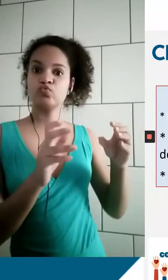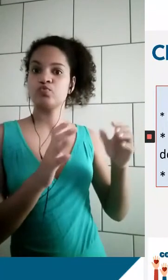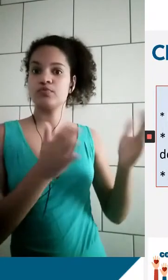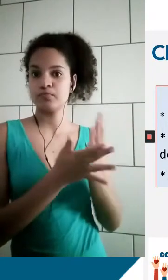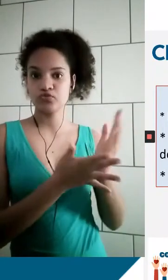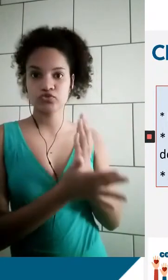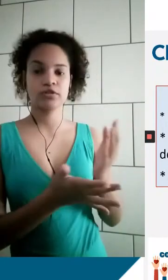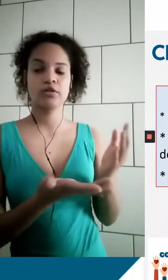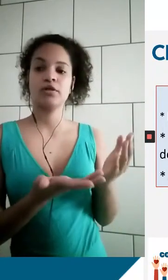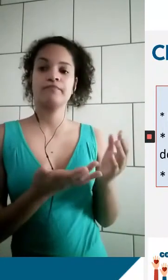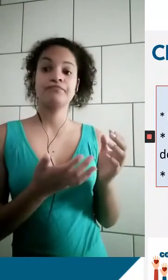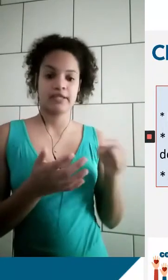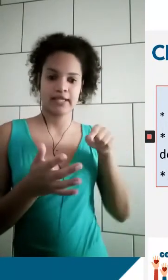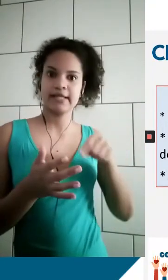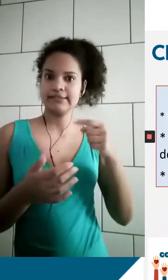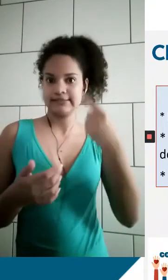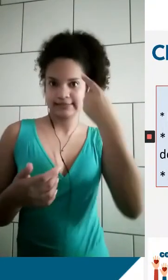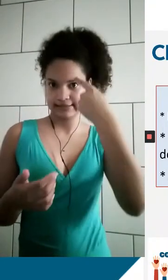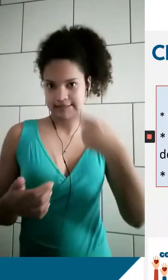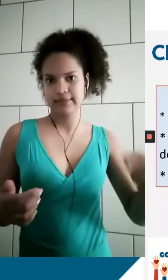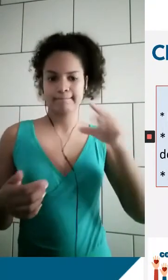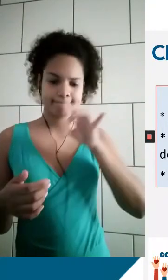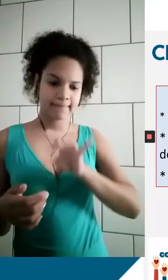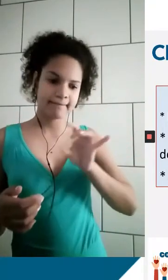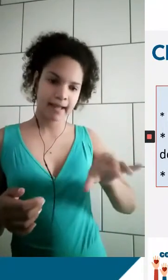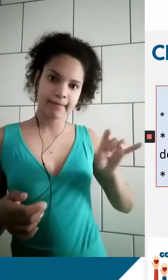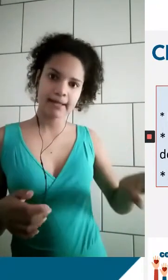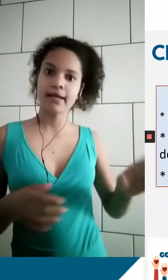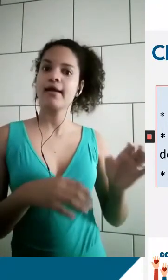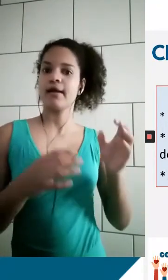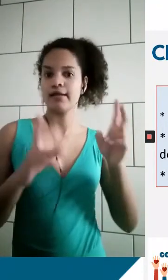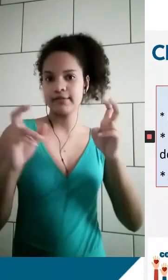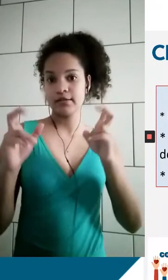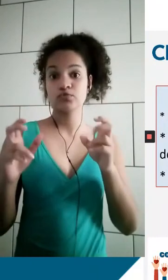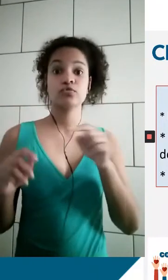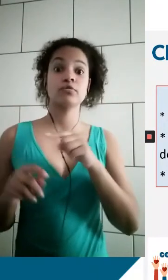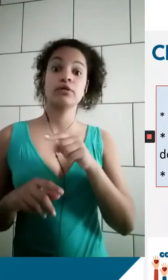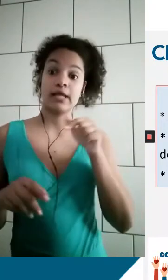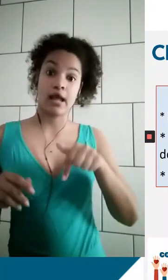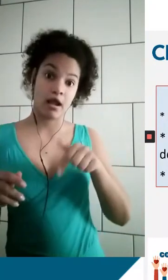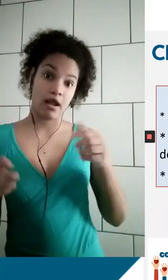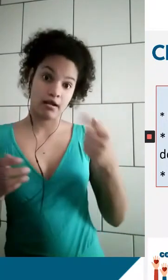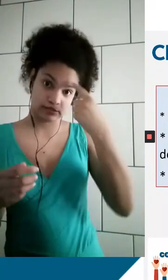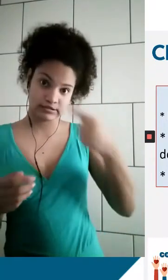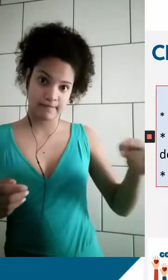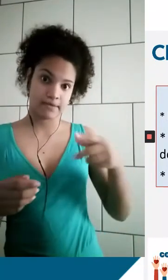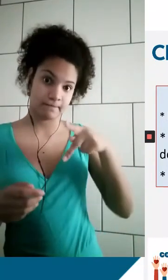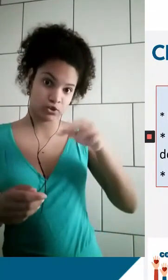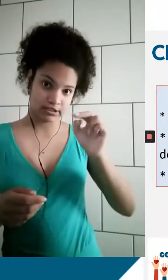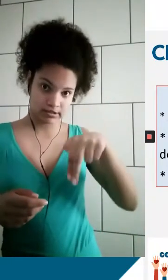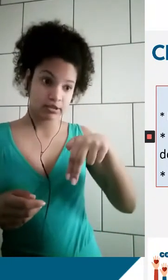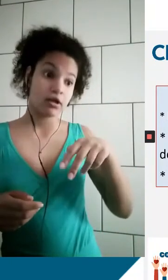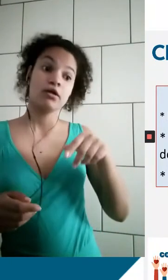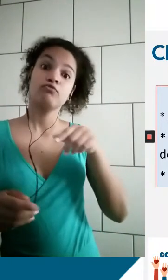capítulo que está sendo discutido a cada semana, nesta semana específica as proteínas, e aí vocês vão conseguir depois